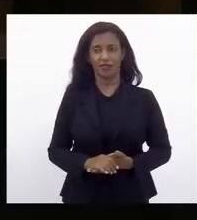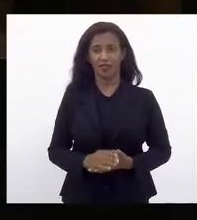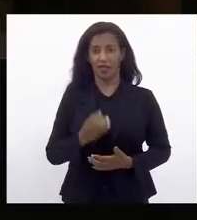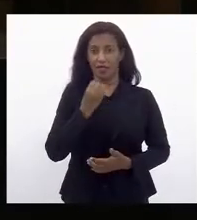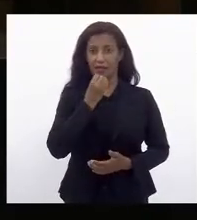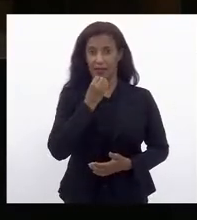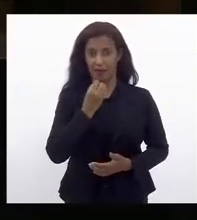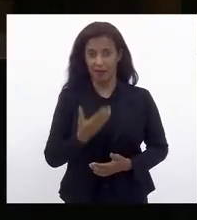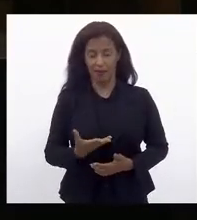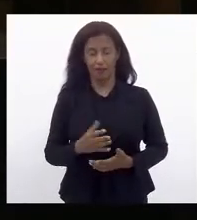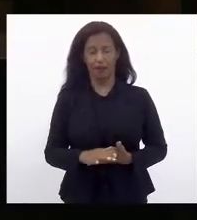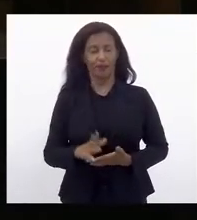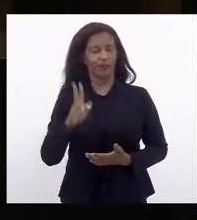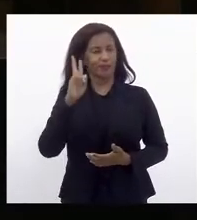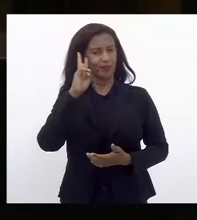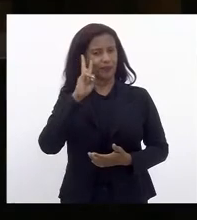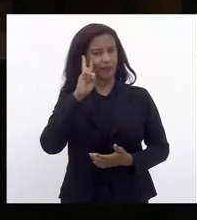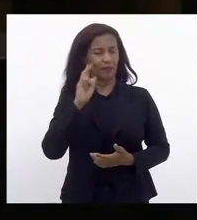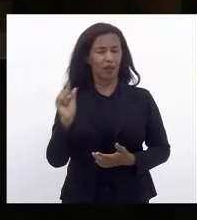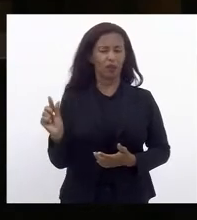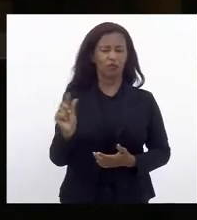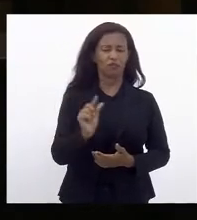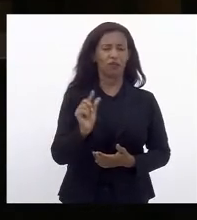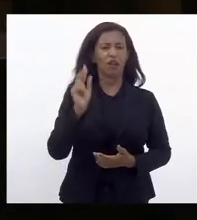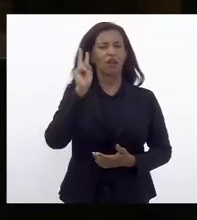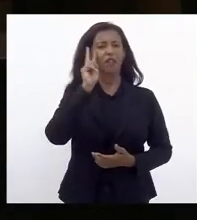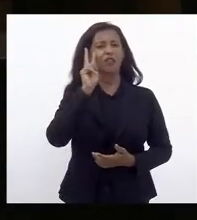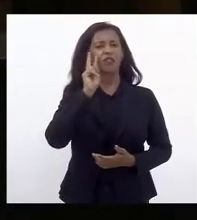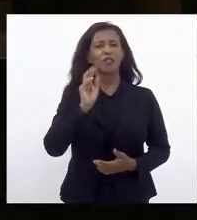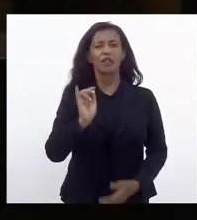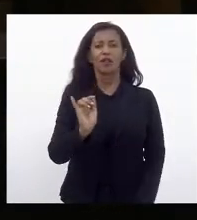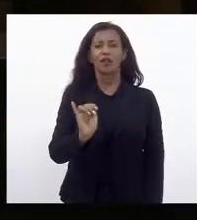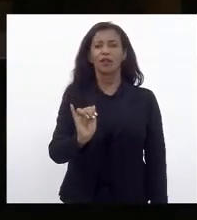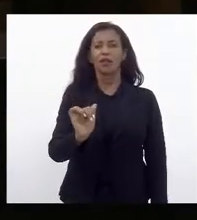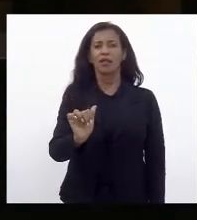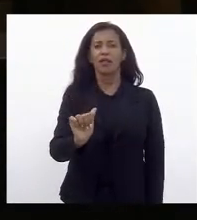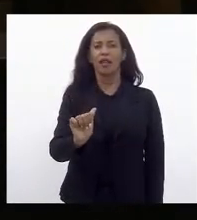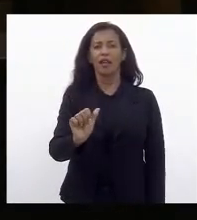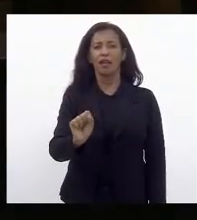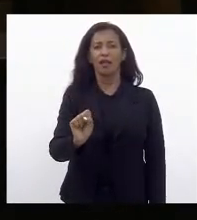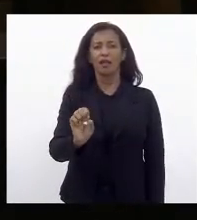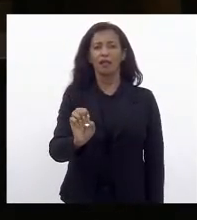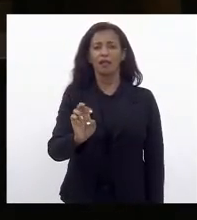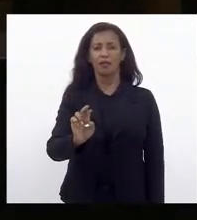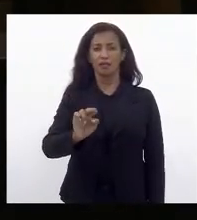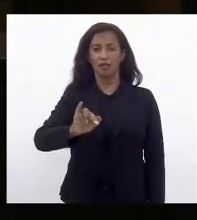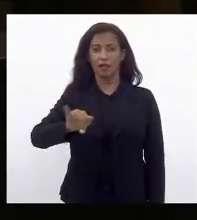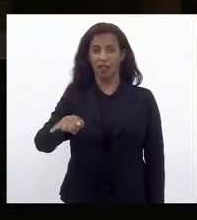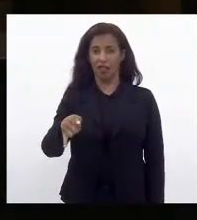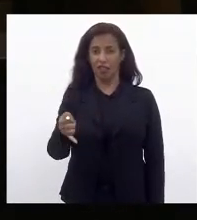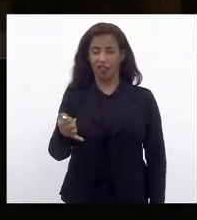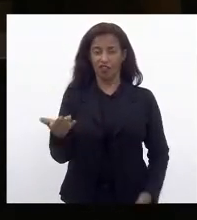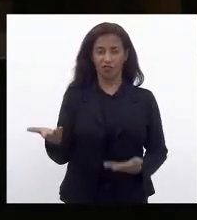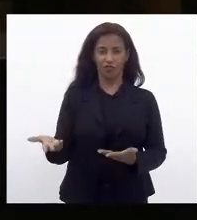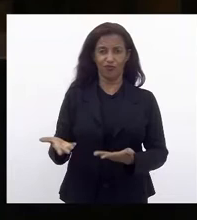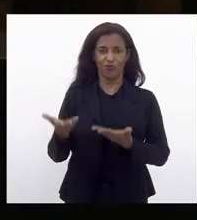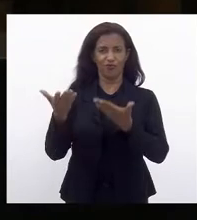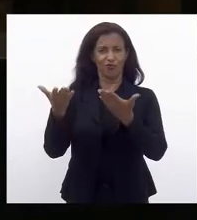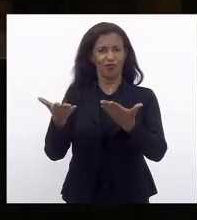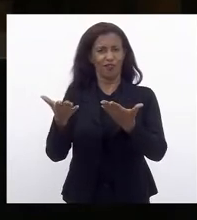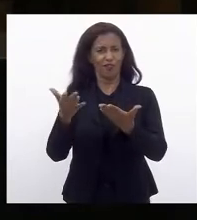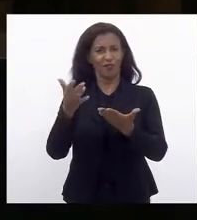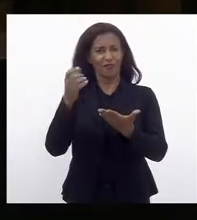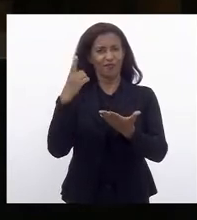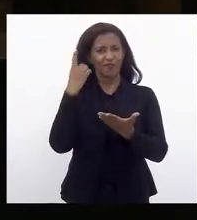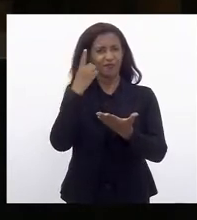bom salientar um pouco da história do IASERJ, nobre deputada enfermeira